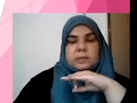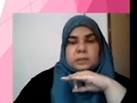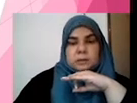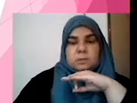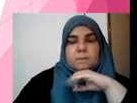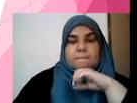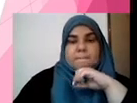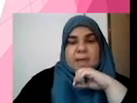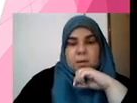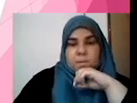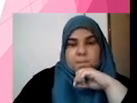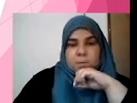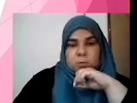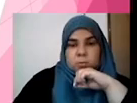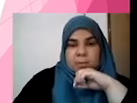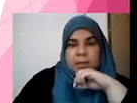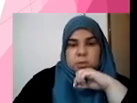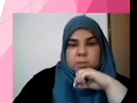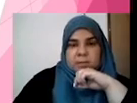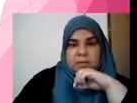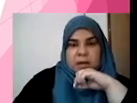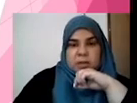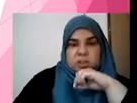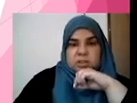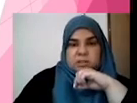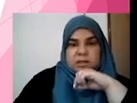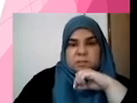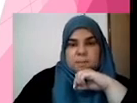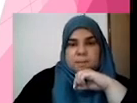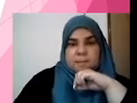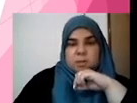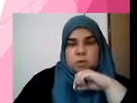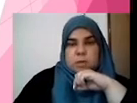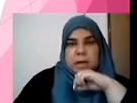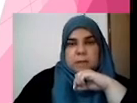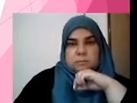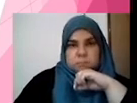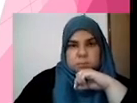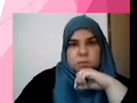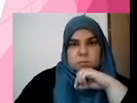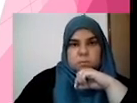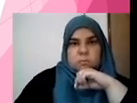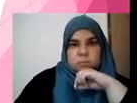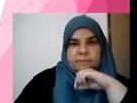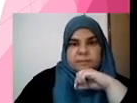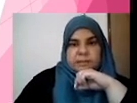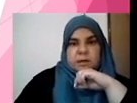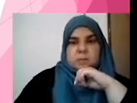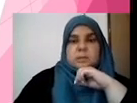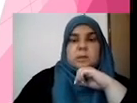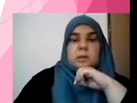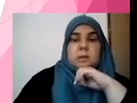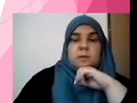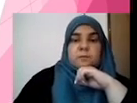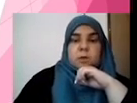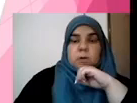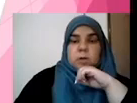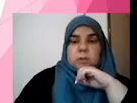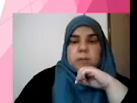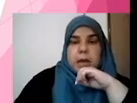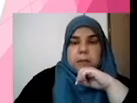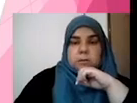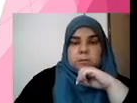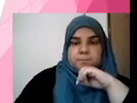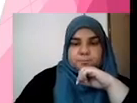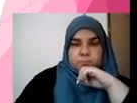do triângulo, pego o ponto médio, a metade, e traço uma perpendicular, 90 graus. Vou no